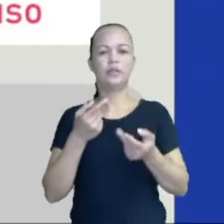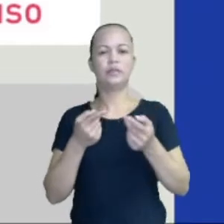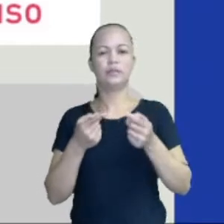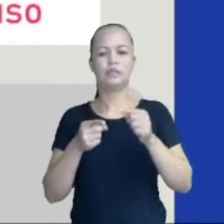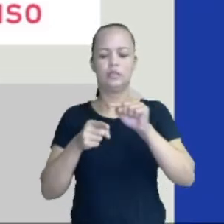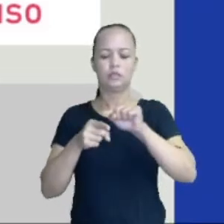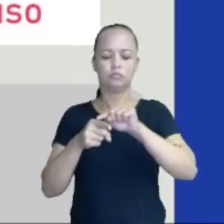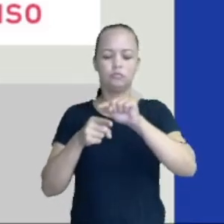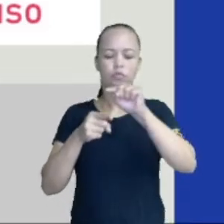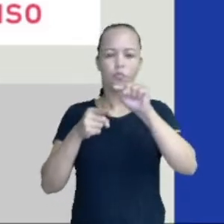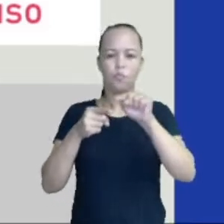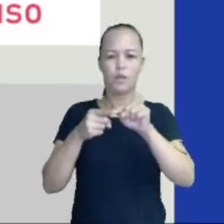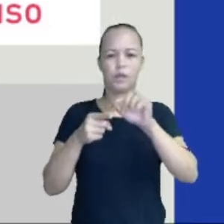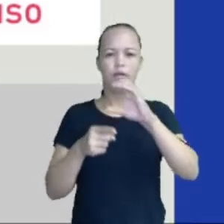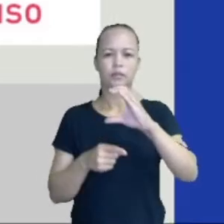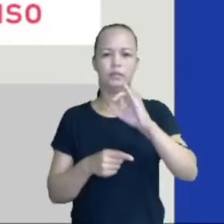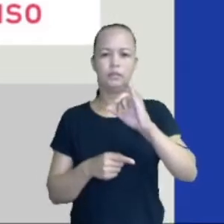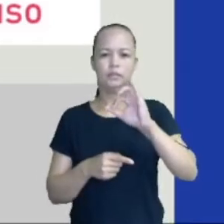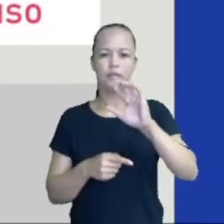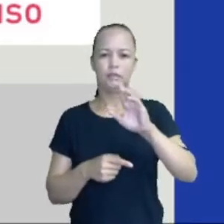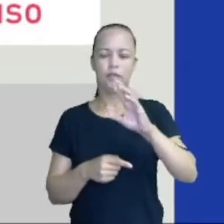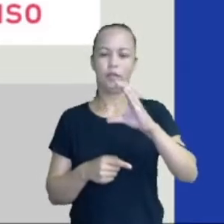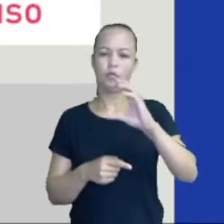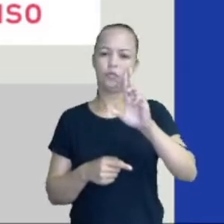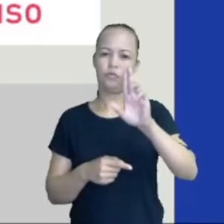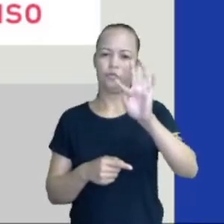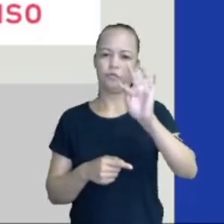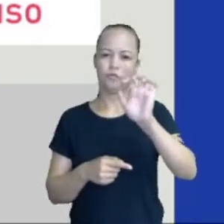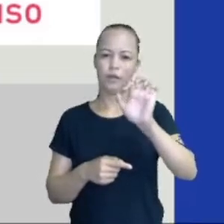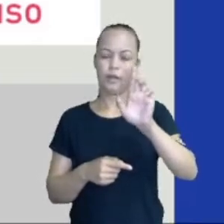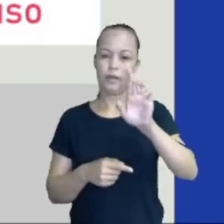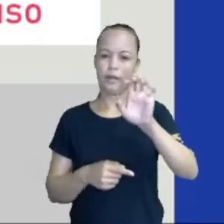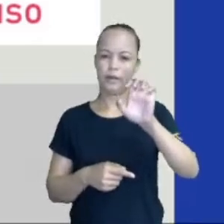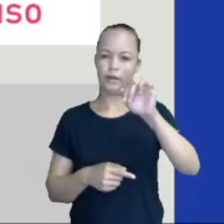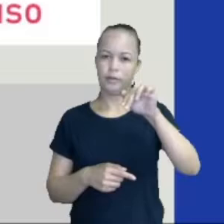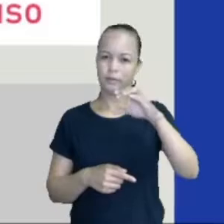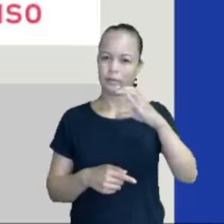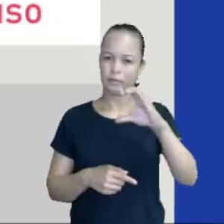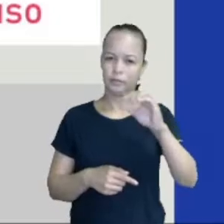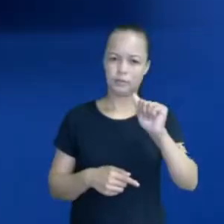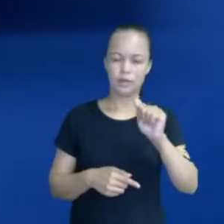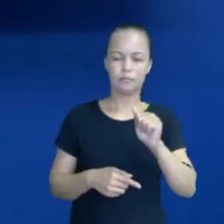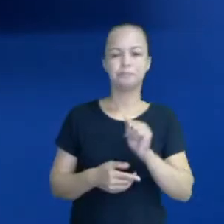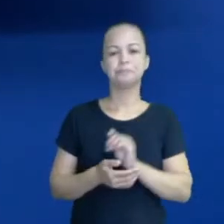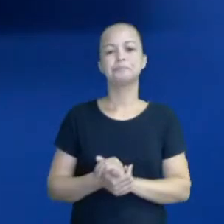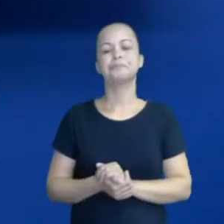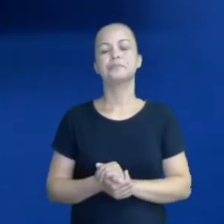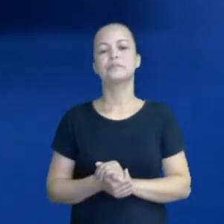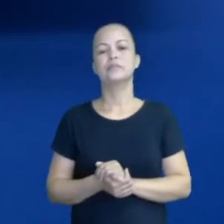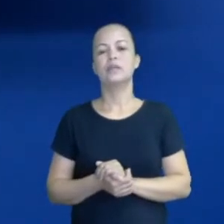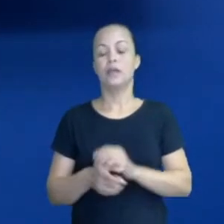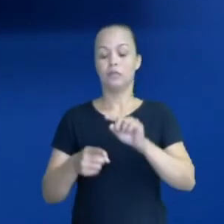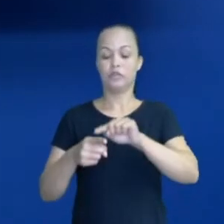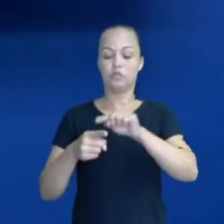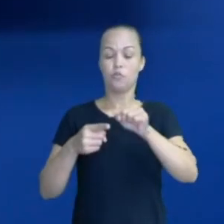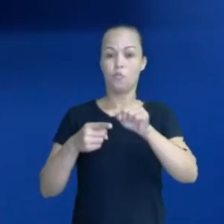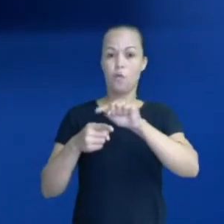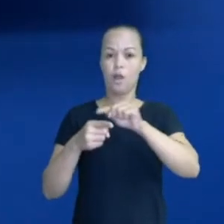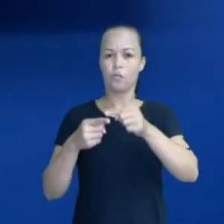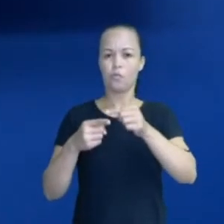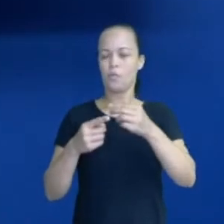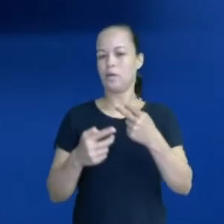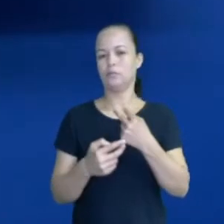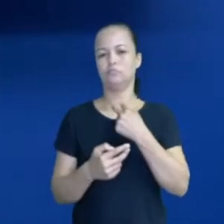uma circunferência. Então, olha lá o ângulo agudo. Vejam cá, gente. Ele não pode passar, ele não pode